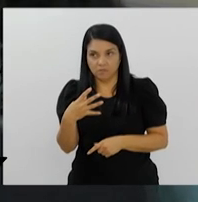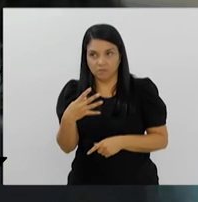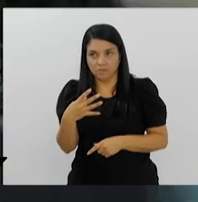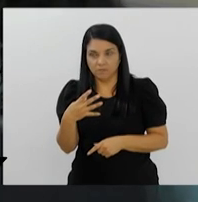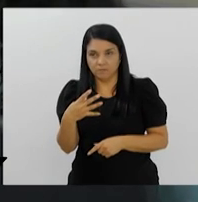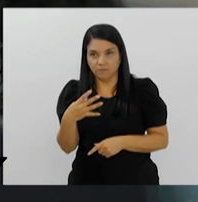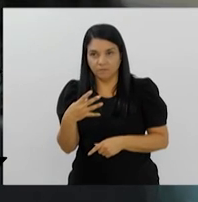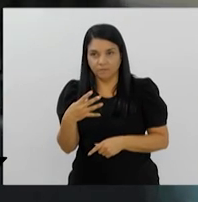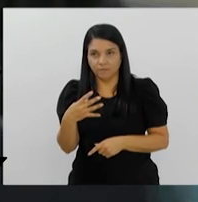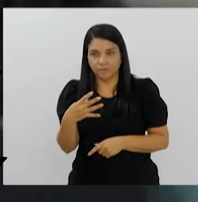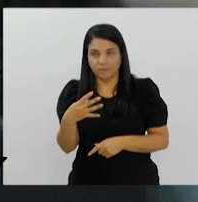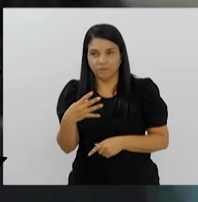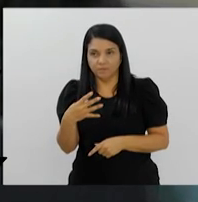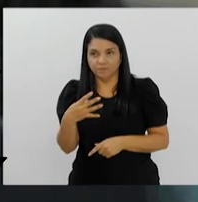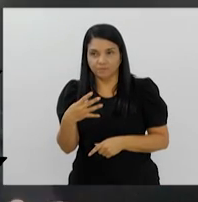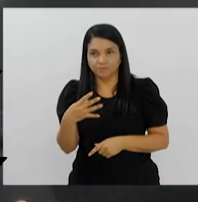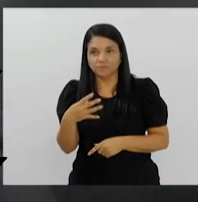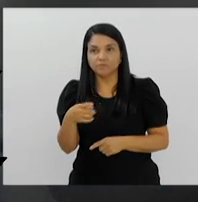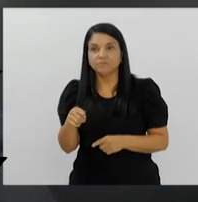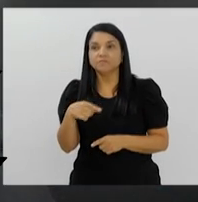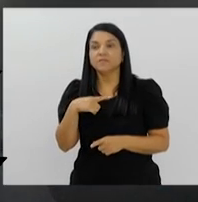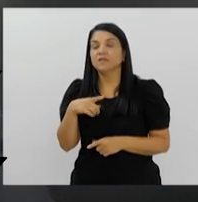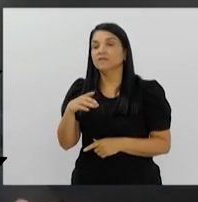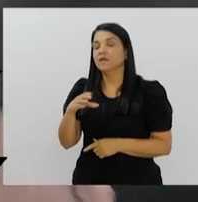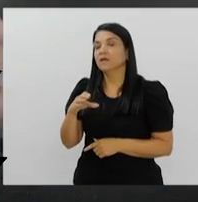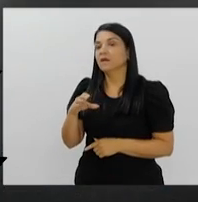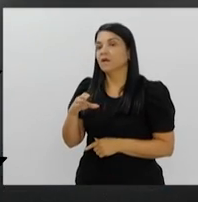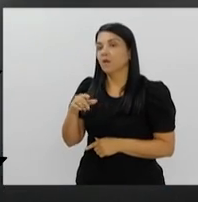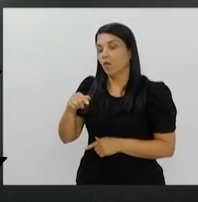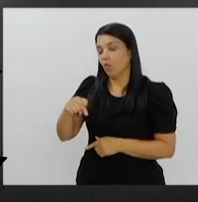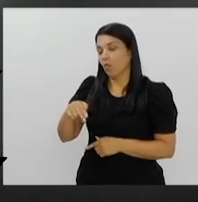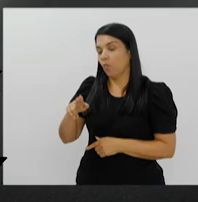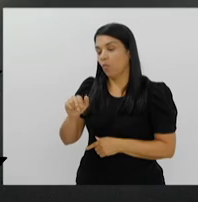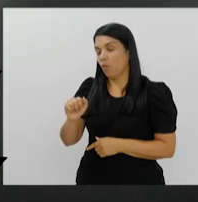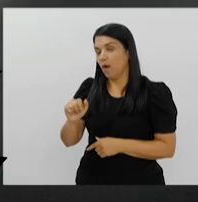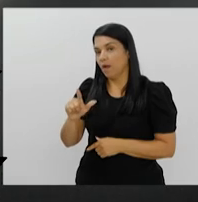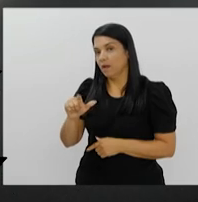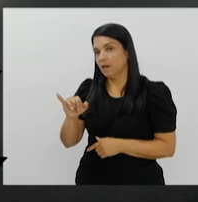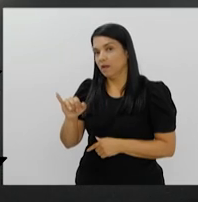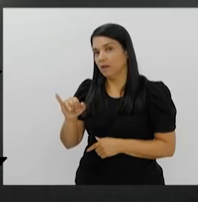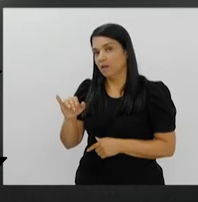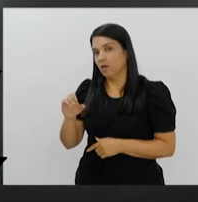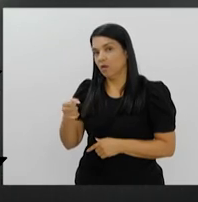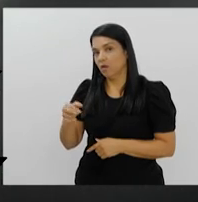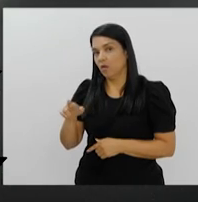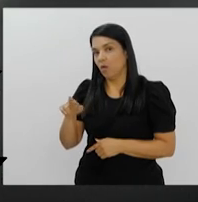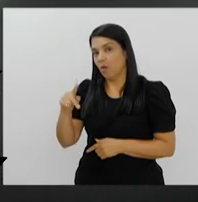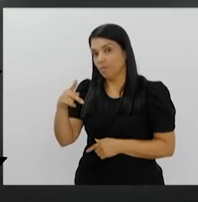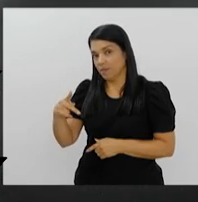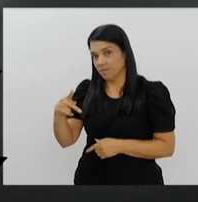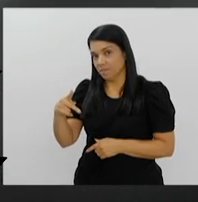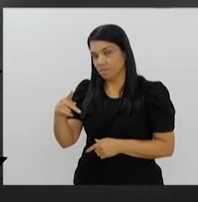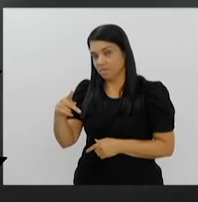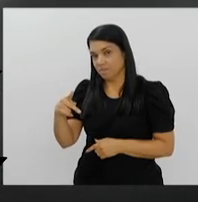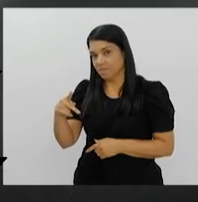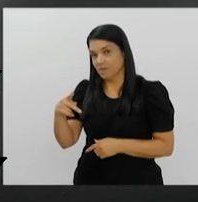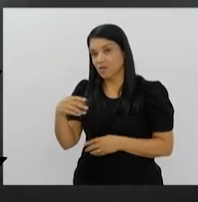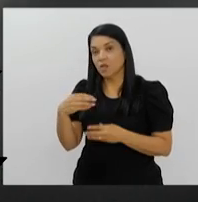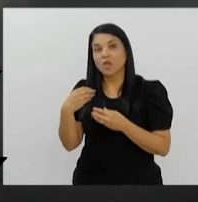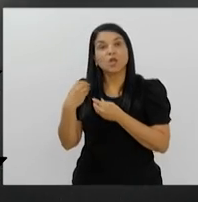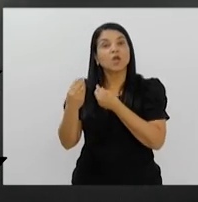2024 e os casos da Qualicorp Qualicorp estava no era estava no meio do processo Porque como é que